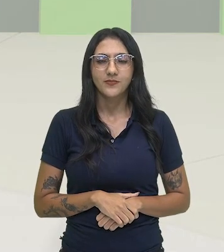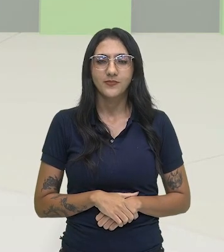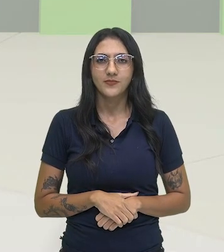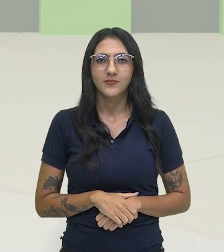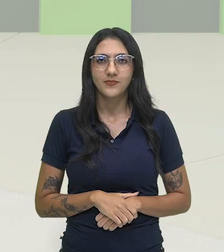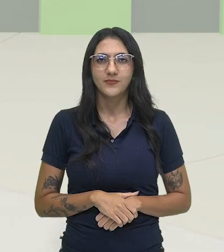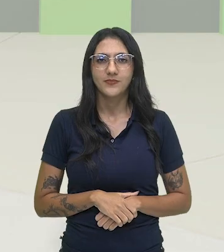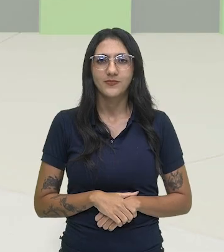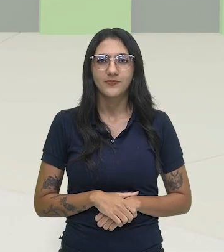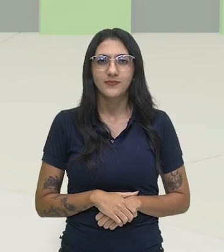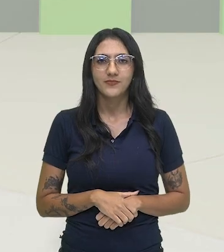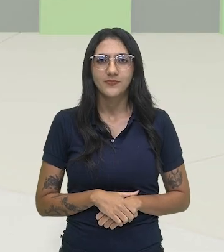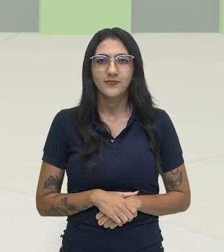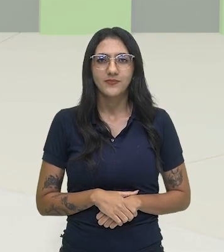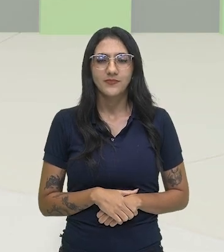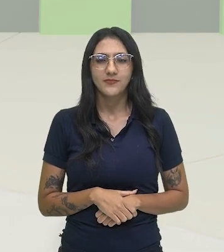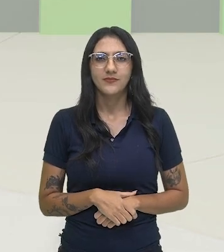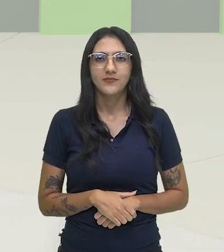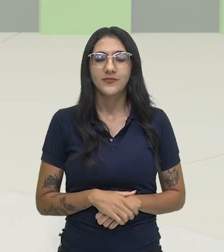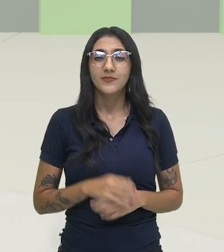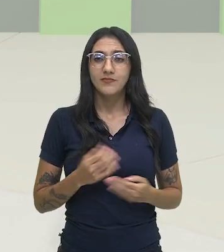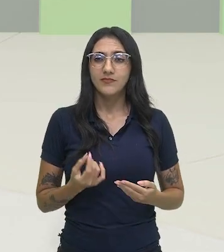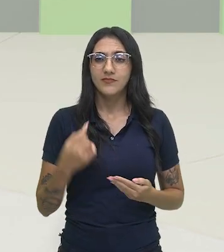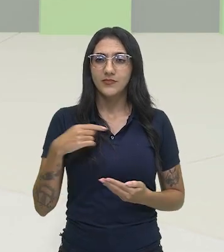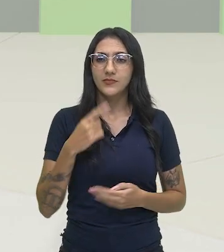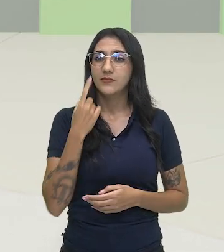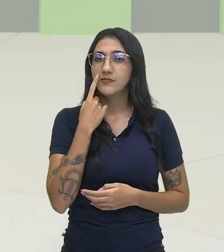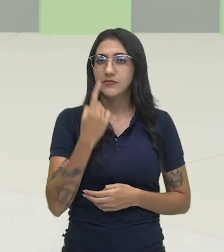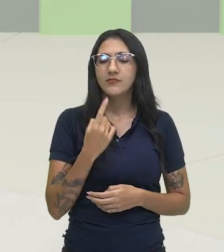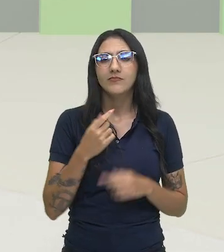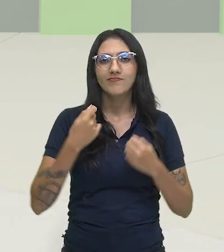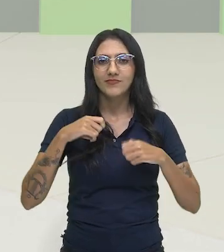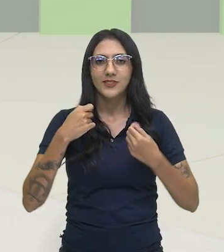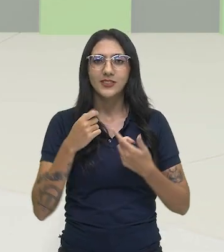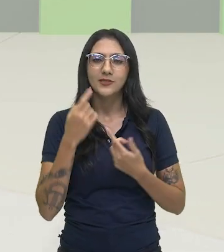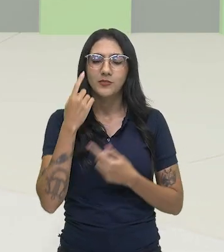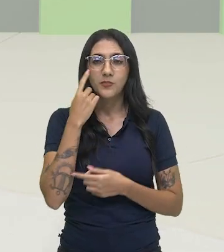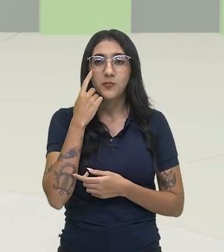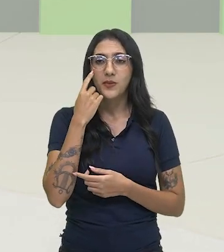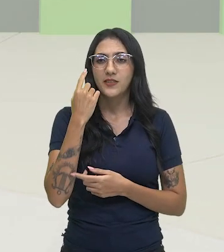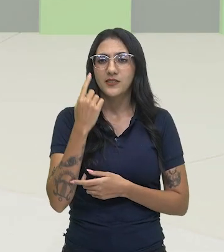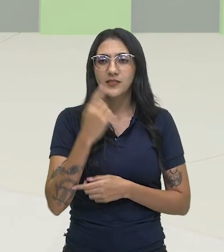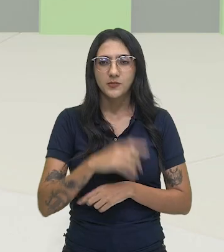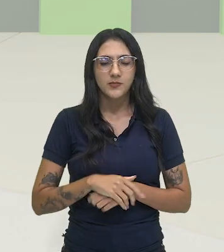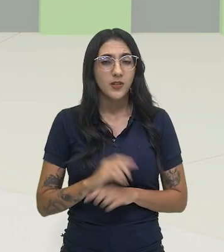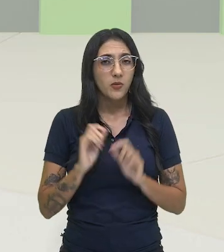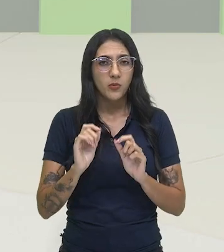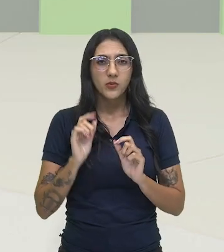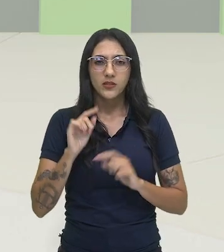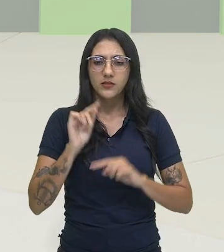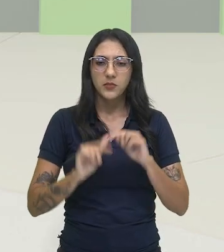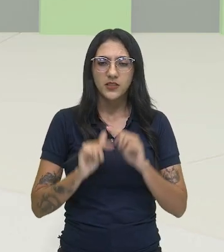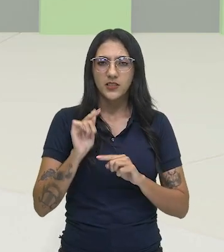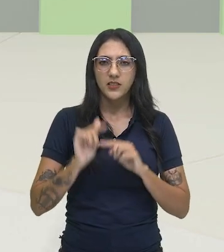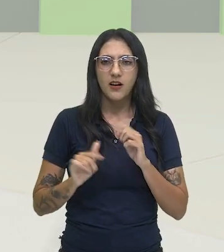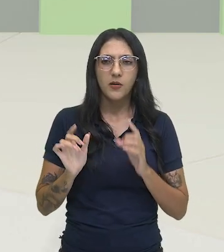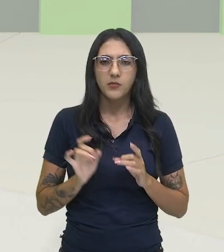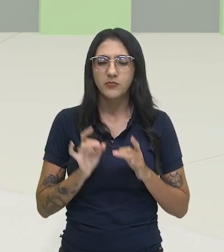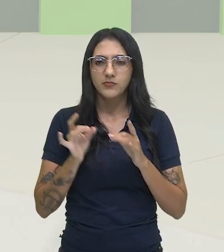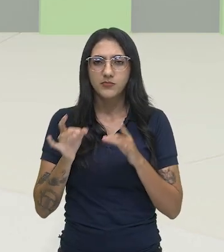Então, é algo aí, né, que a gente precisa pensar, né, o que esse lixo eletrônico gera aí,